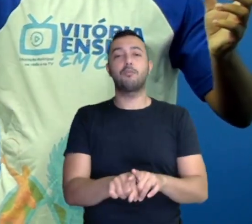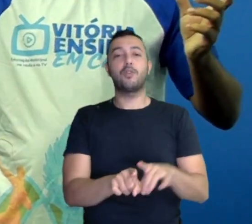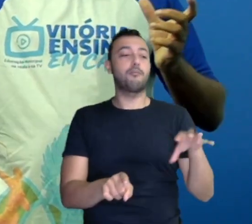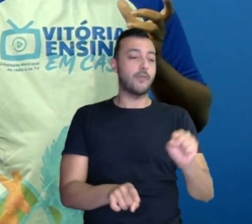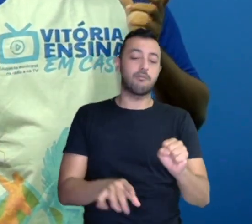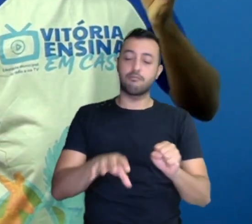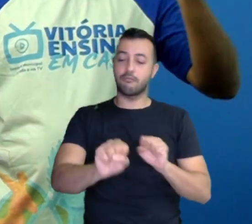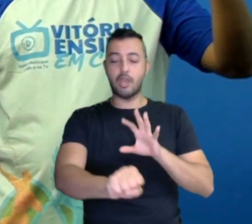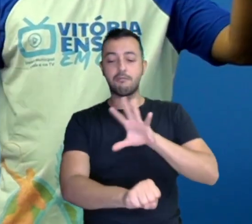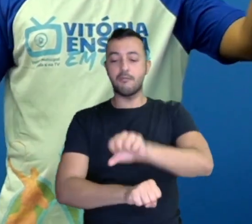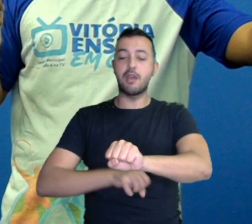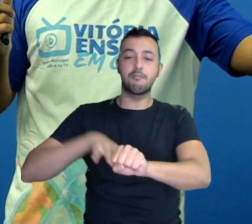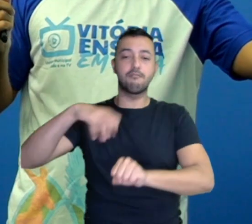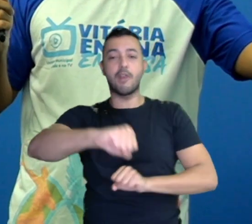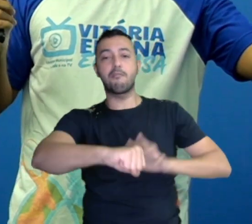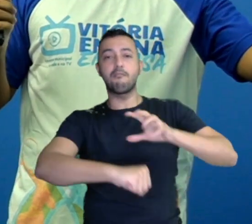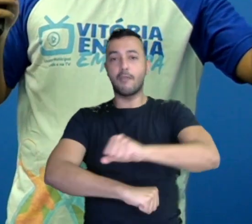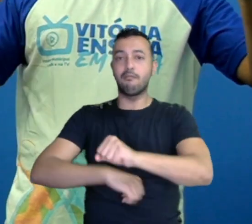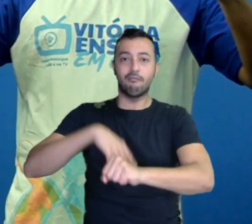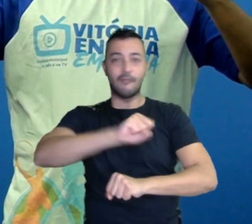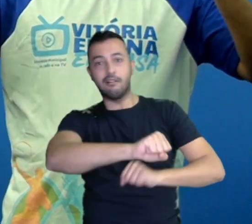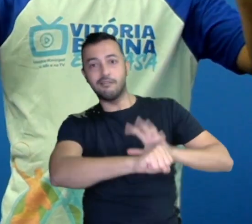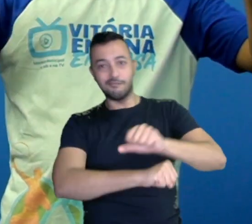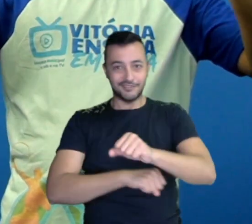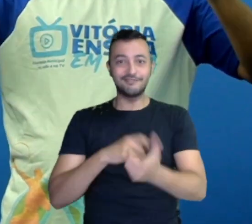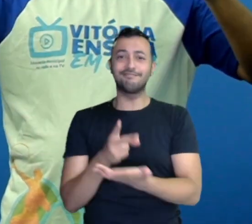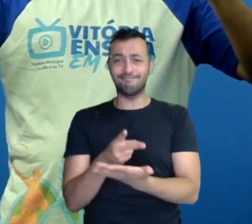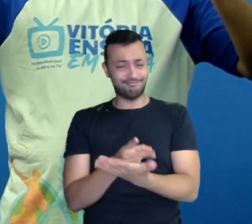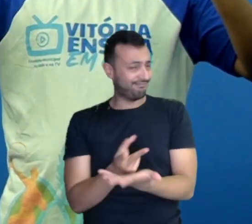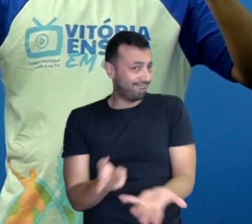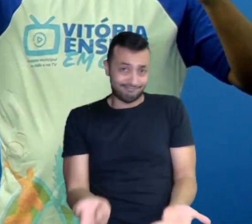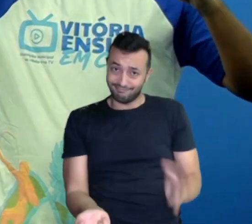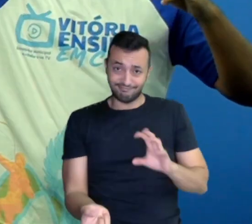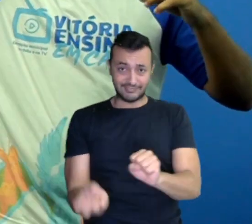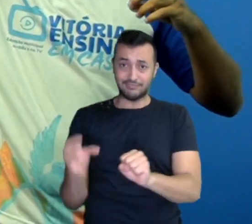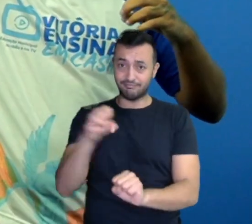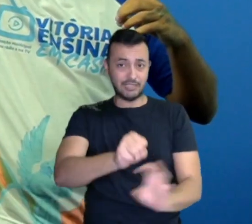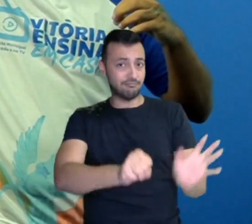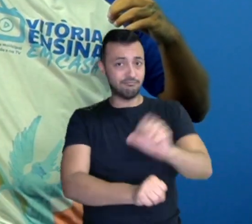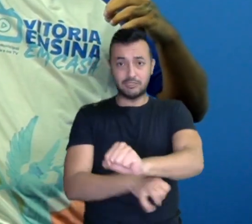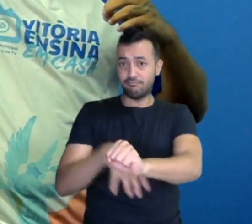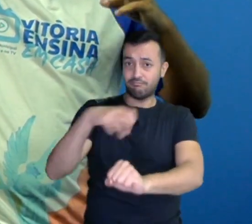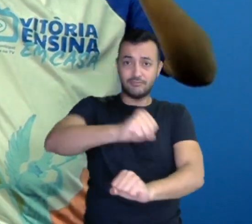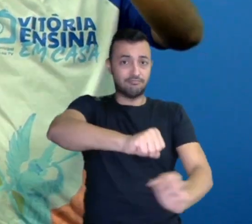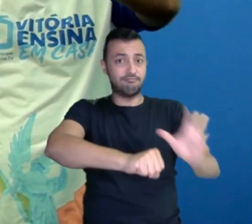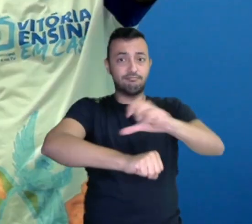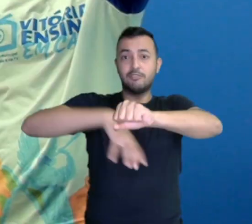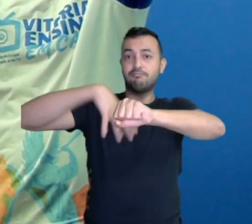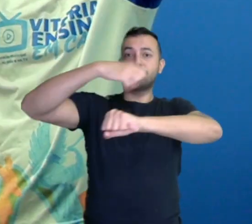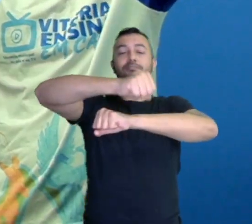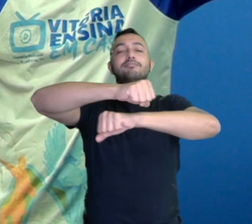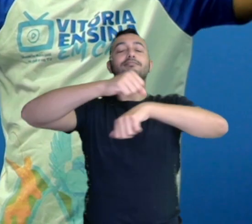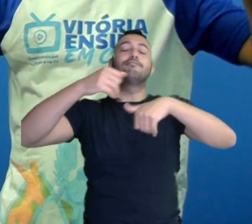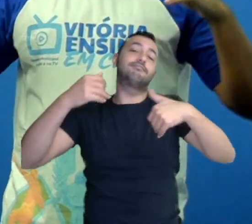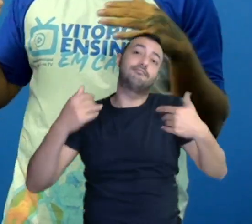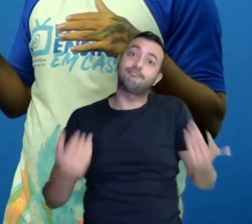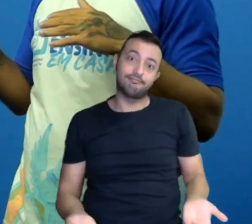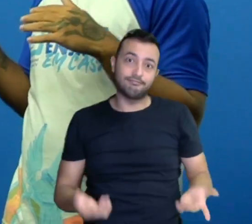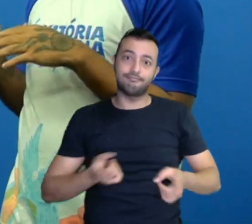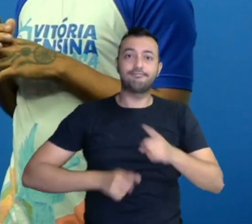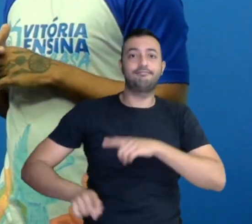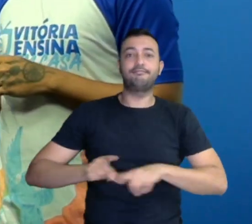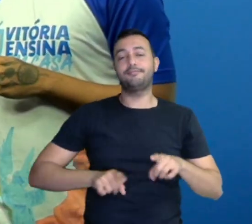de um povo sobre o outro. Então, durante o tempo inteiro, existem cidades que sobressaem e conseguem dominar